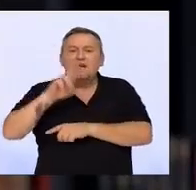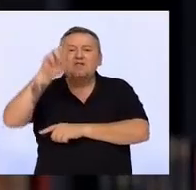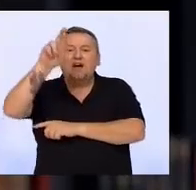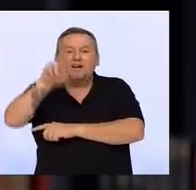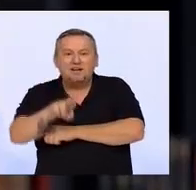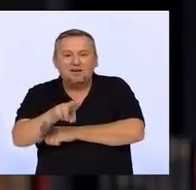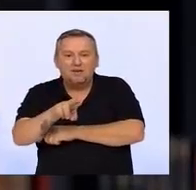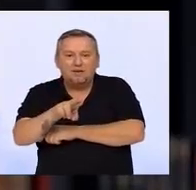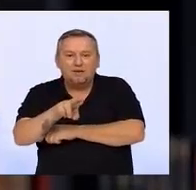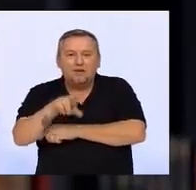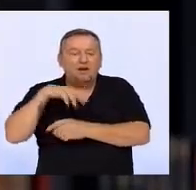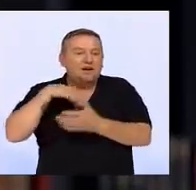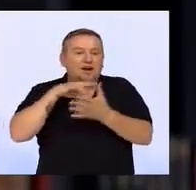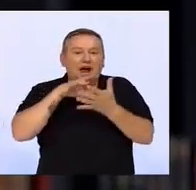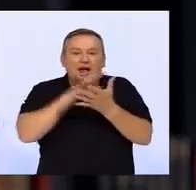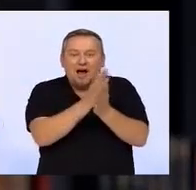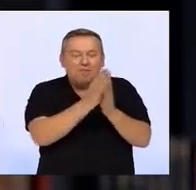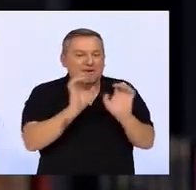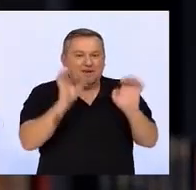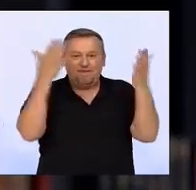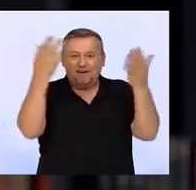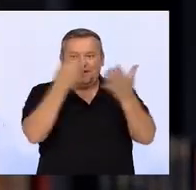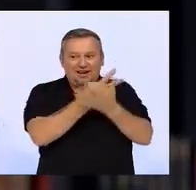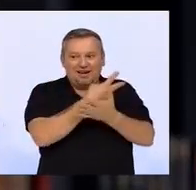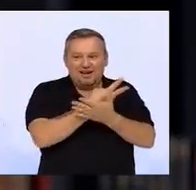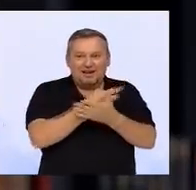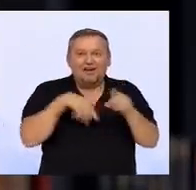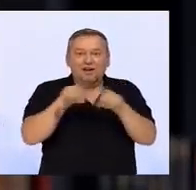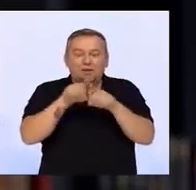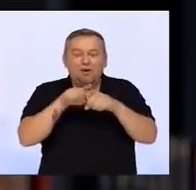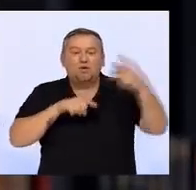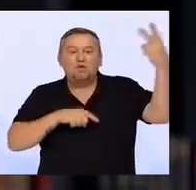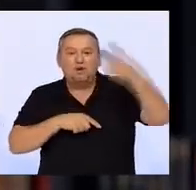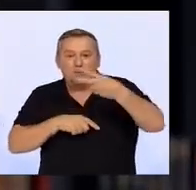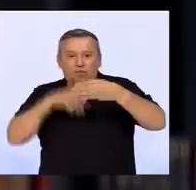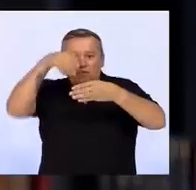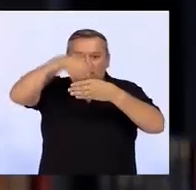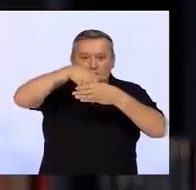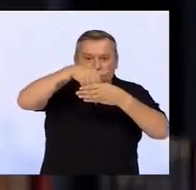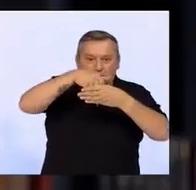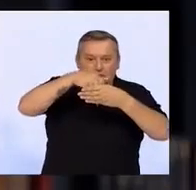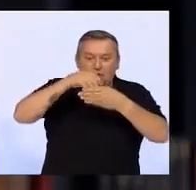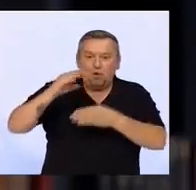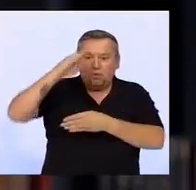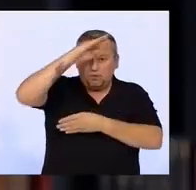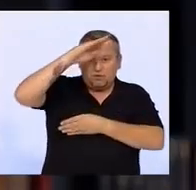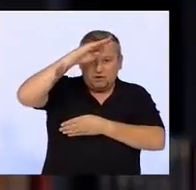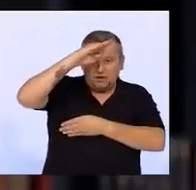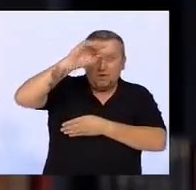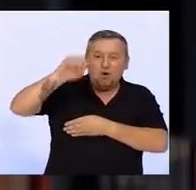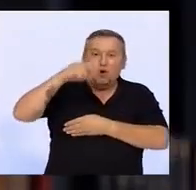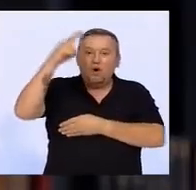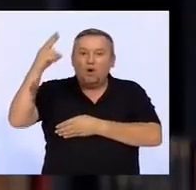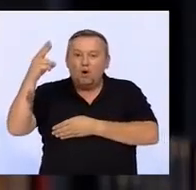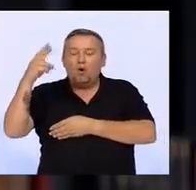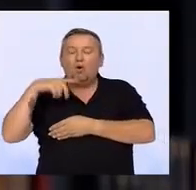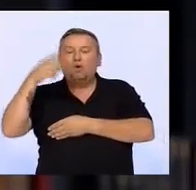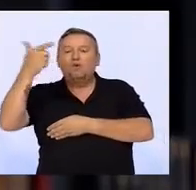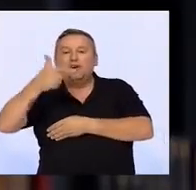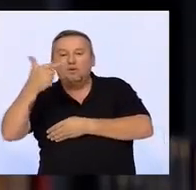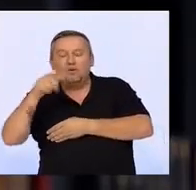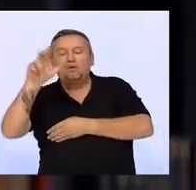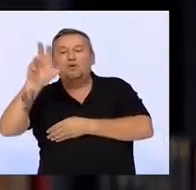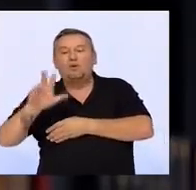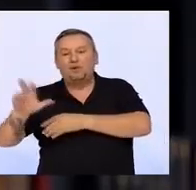e estrague essa festa. Tire um deles do segundo turno, ou o Bolsonaro, ou o candidato terceirizado do Lula, porque no segundo